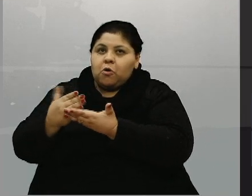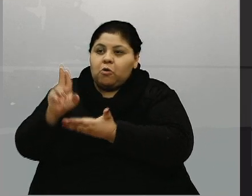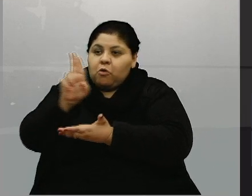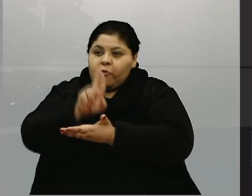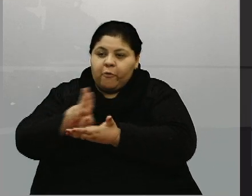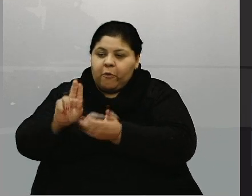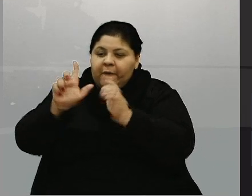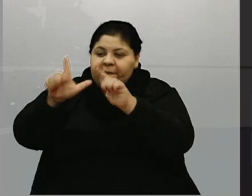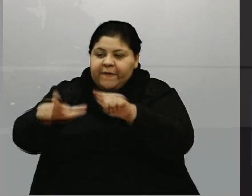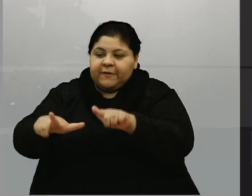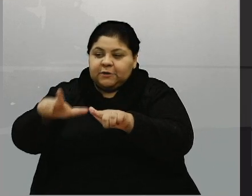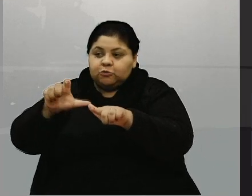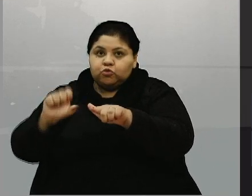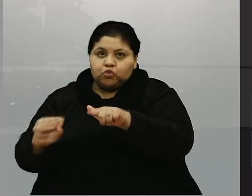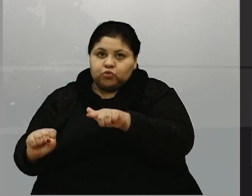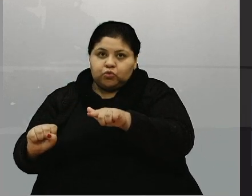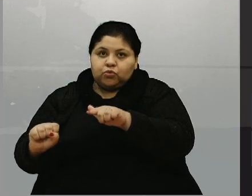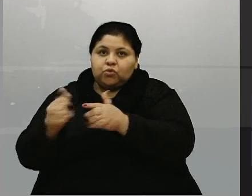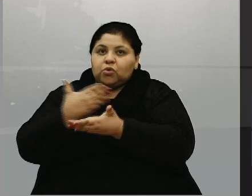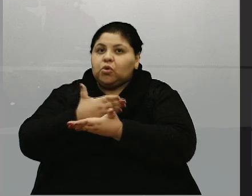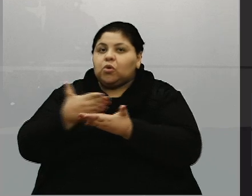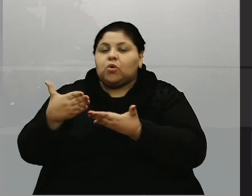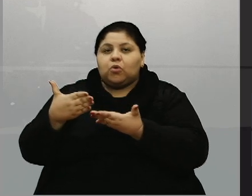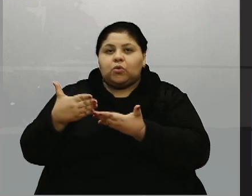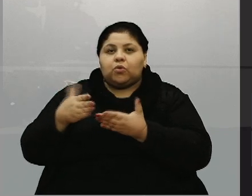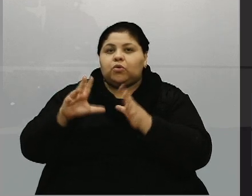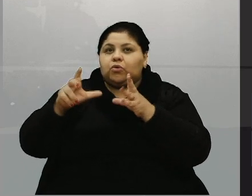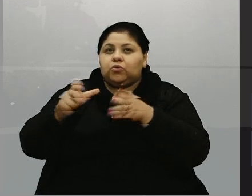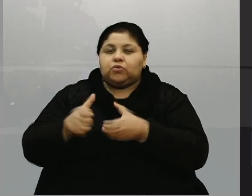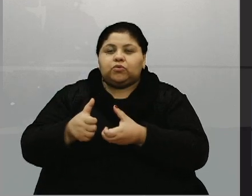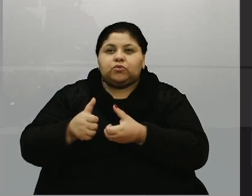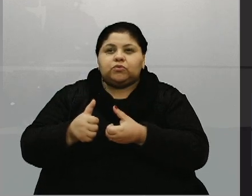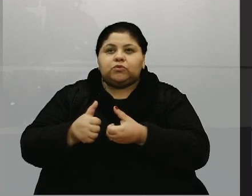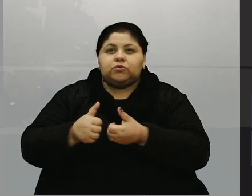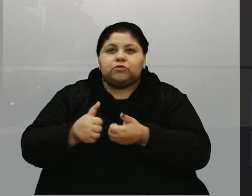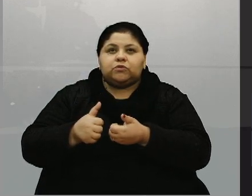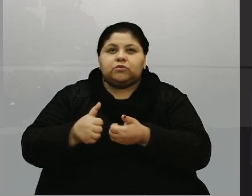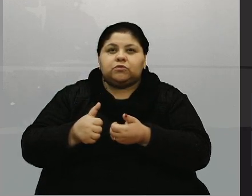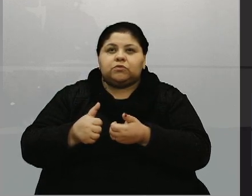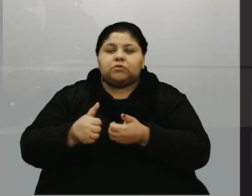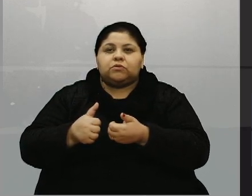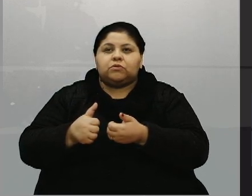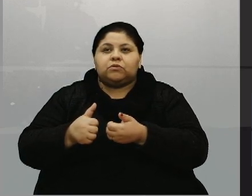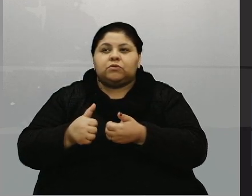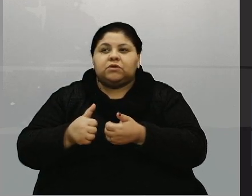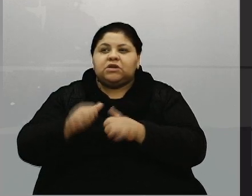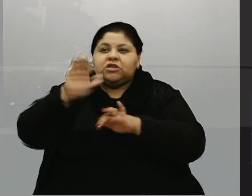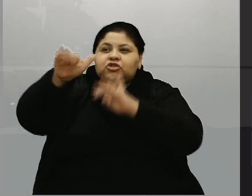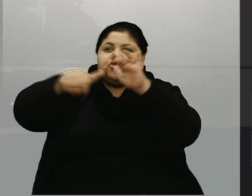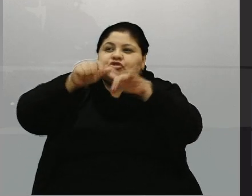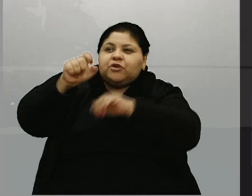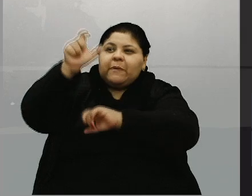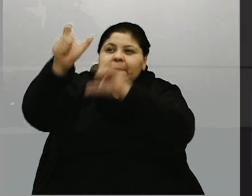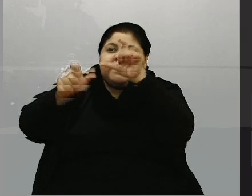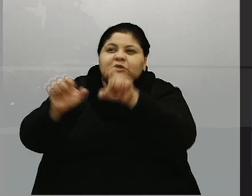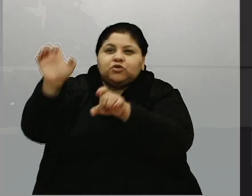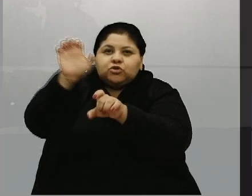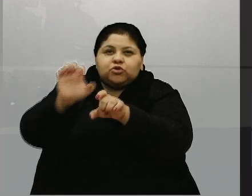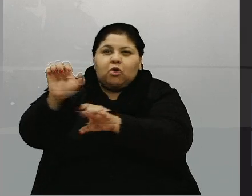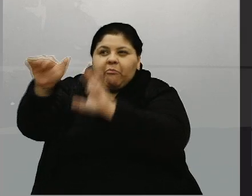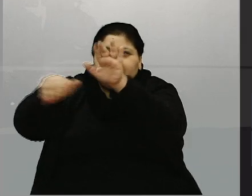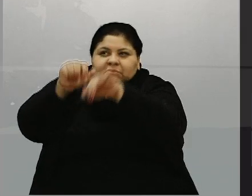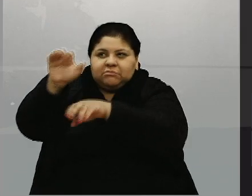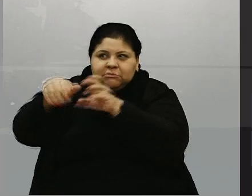sul, né, e lançou toda a questão da propaganda de imigração, de trazer imigrantes europeus